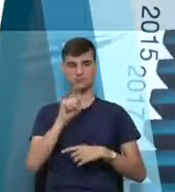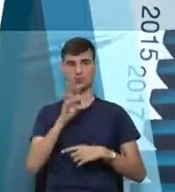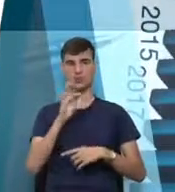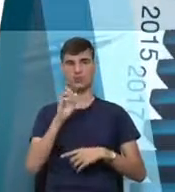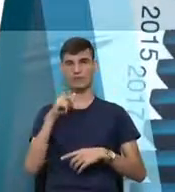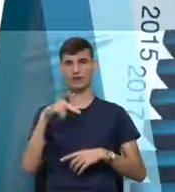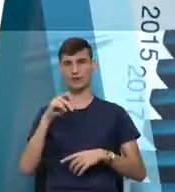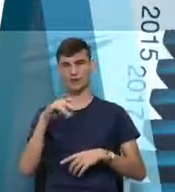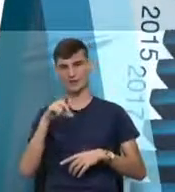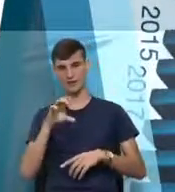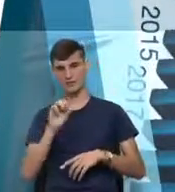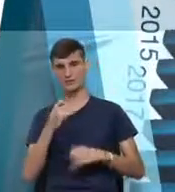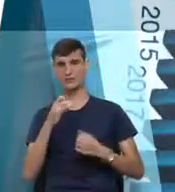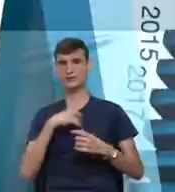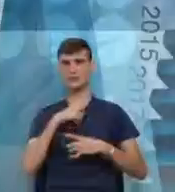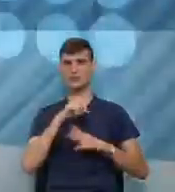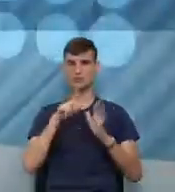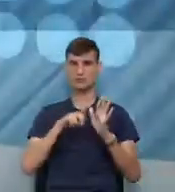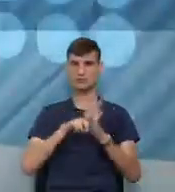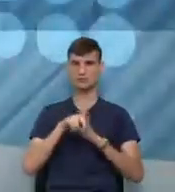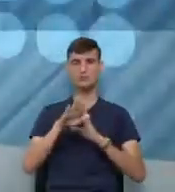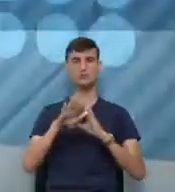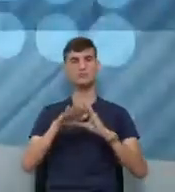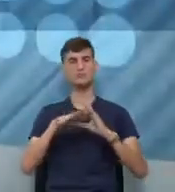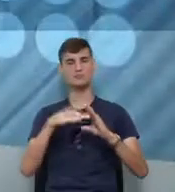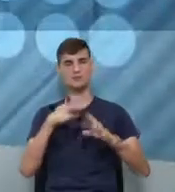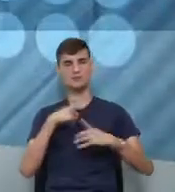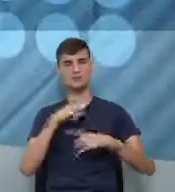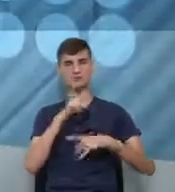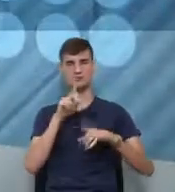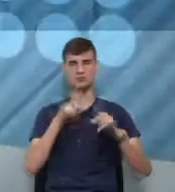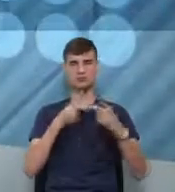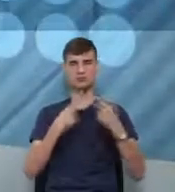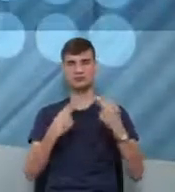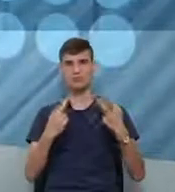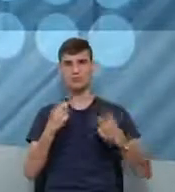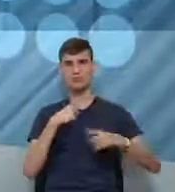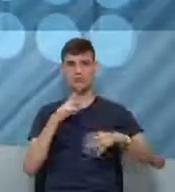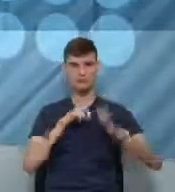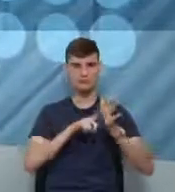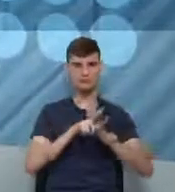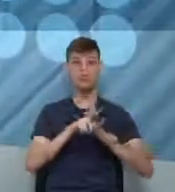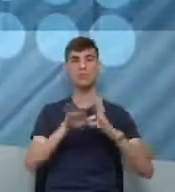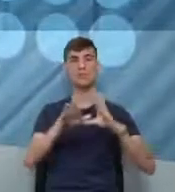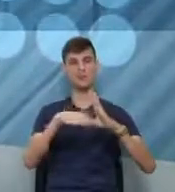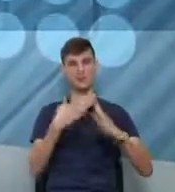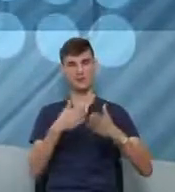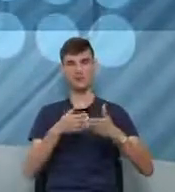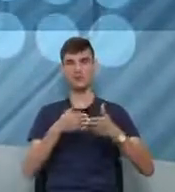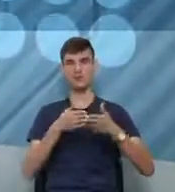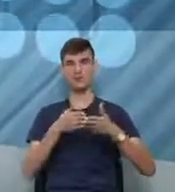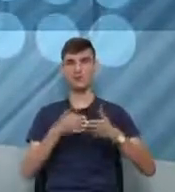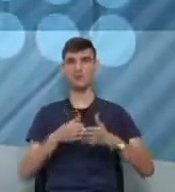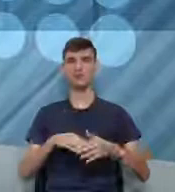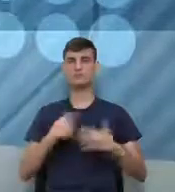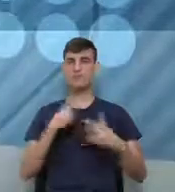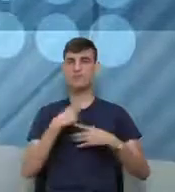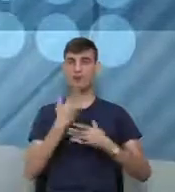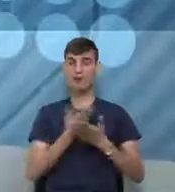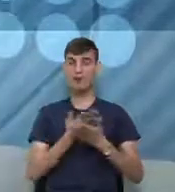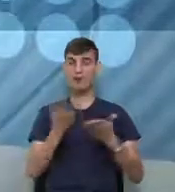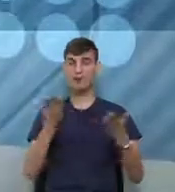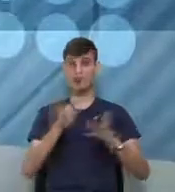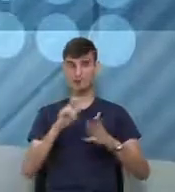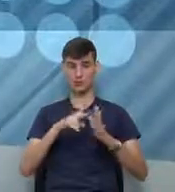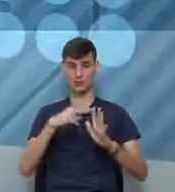g.fernandes. Então, para que você possa encaminhar aí as contribuições, as dúvidas da aula de hoje, esse é o endereço. E a nossa aula de